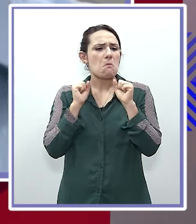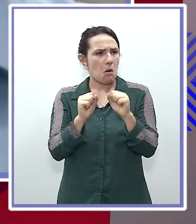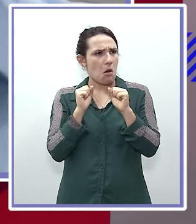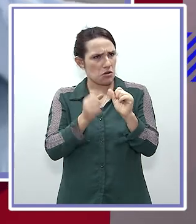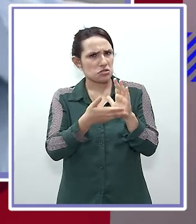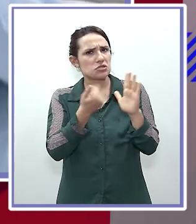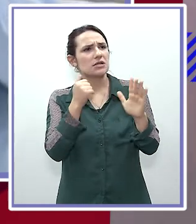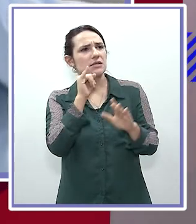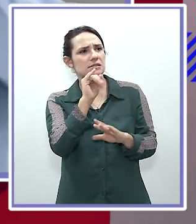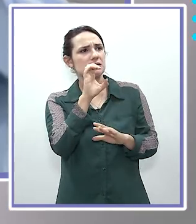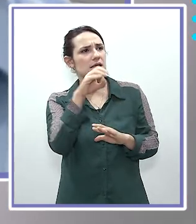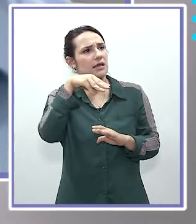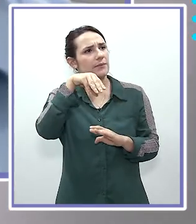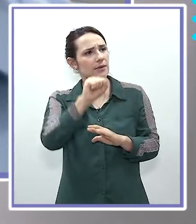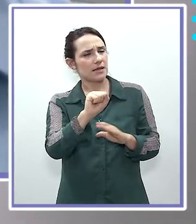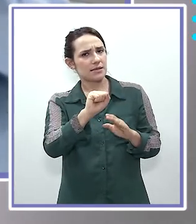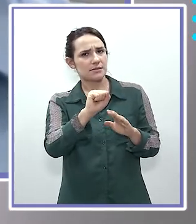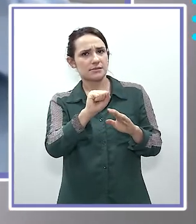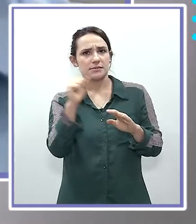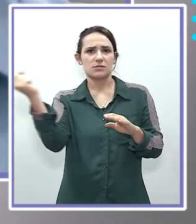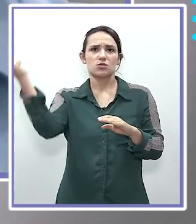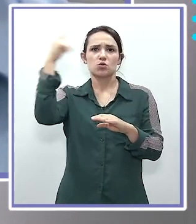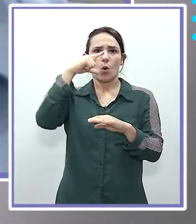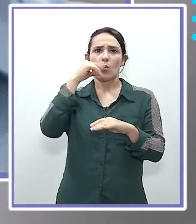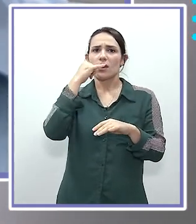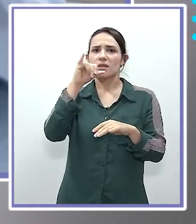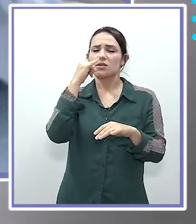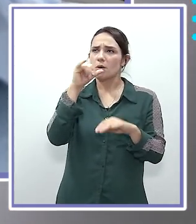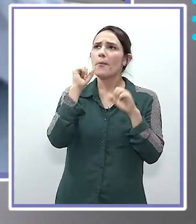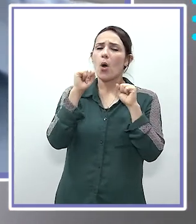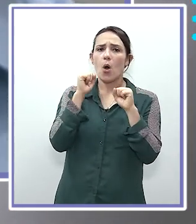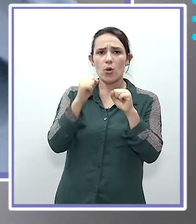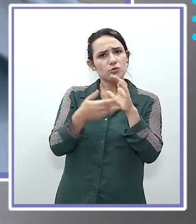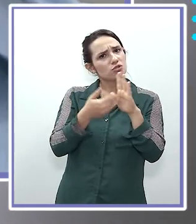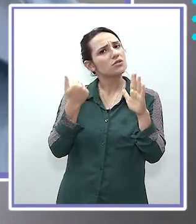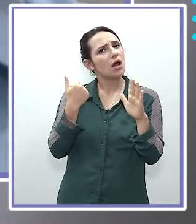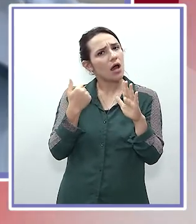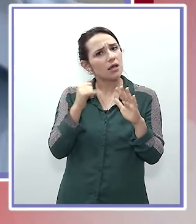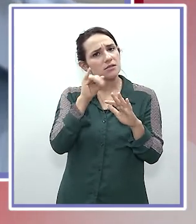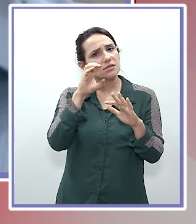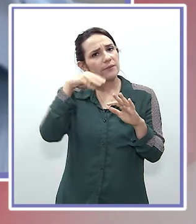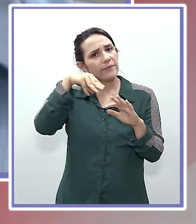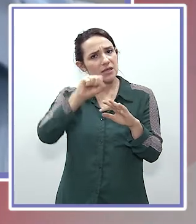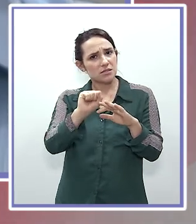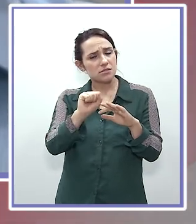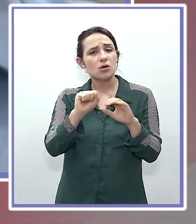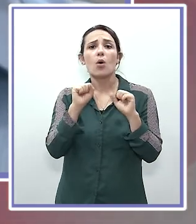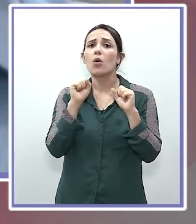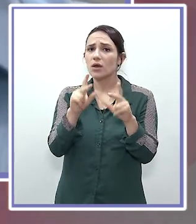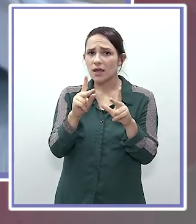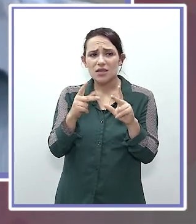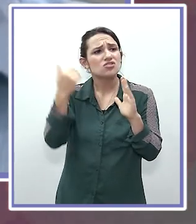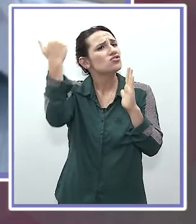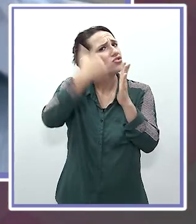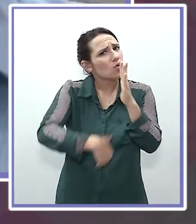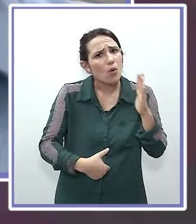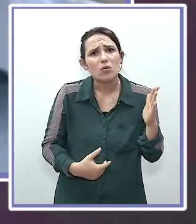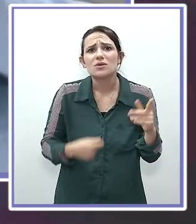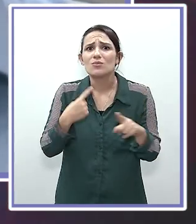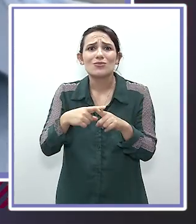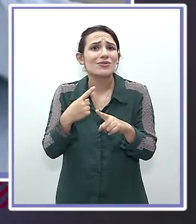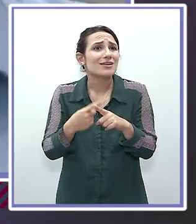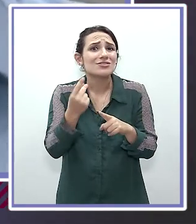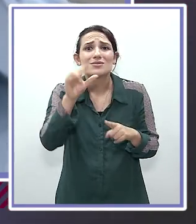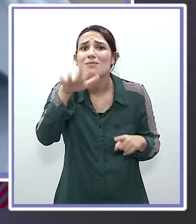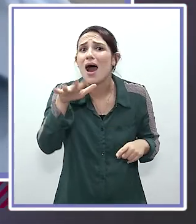retira, já que você pode retirar, por exemplo, para a instalação de uma termoelétrica, você pode também dar subsídios para a instalação de energia solar.